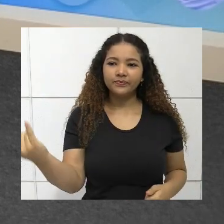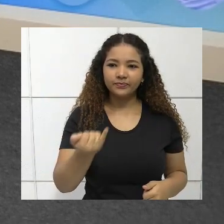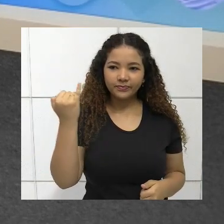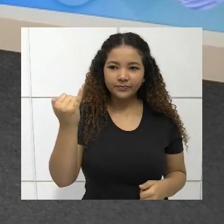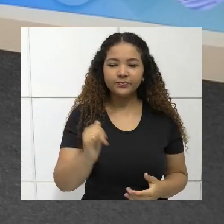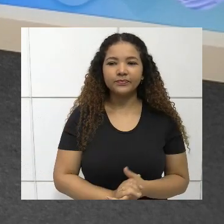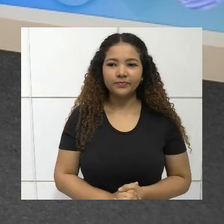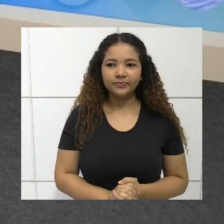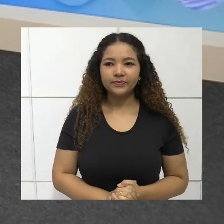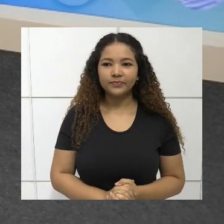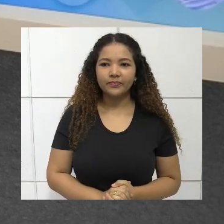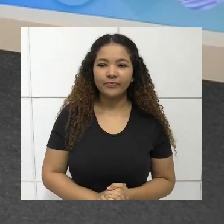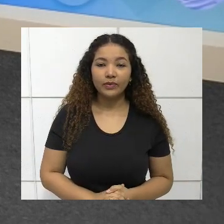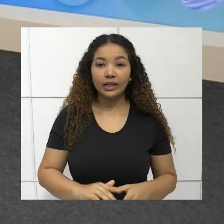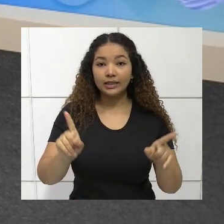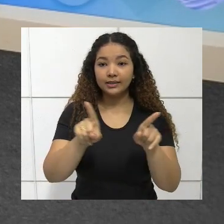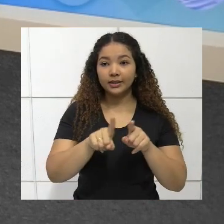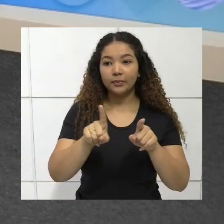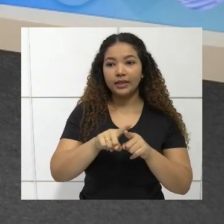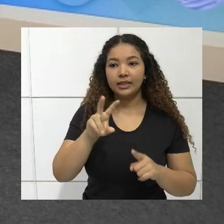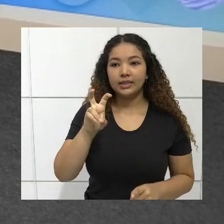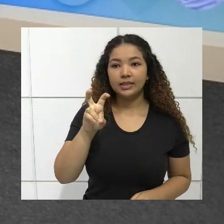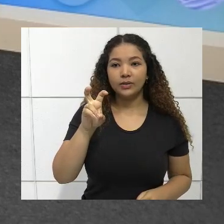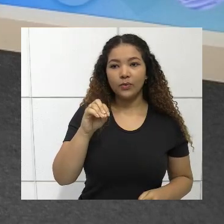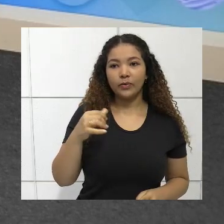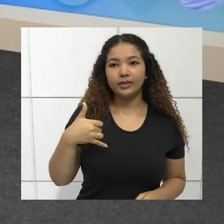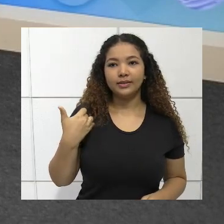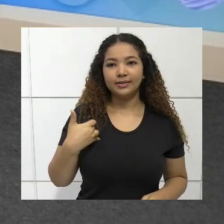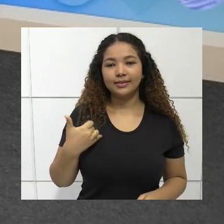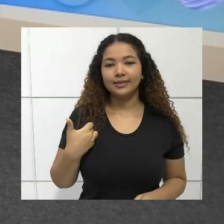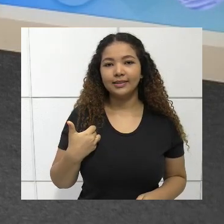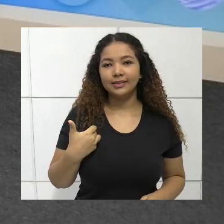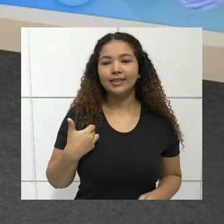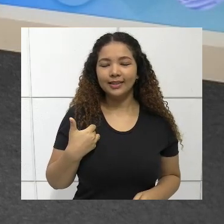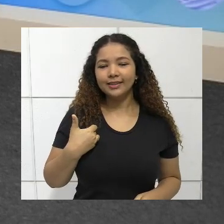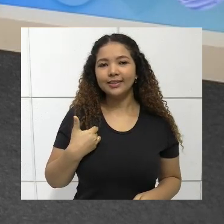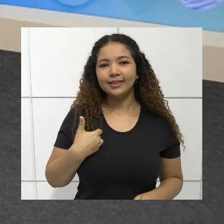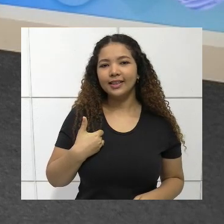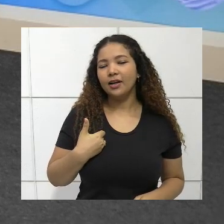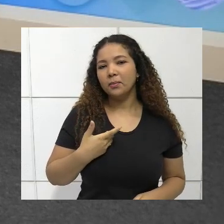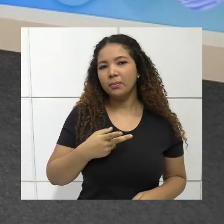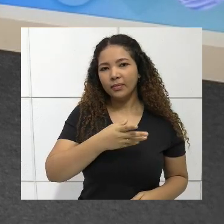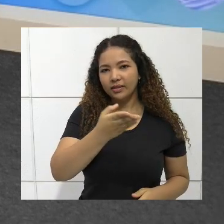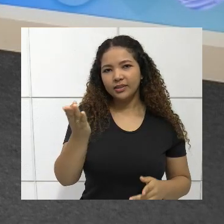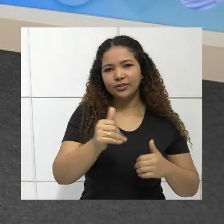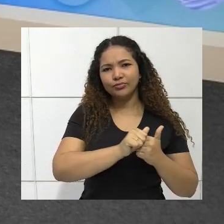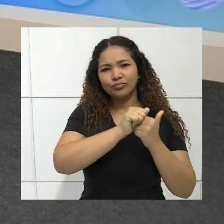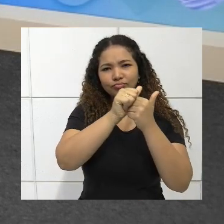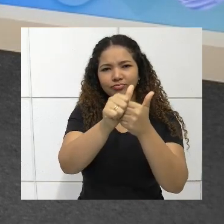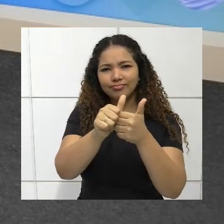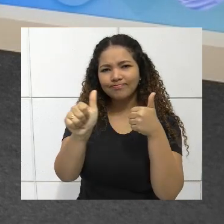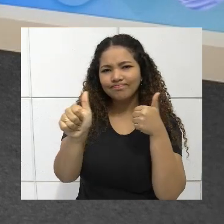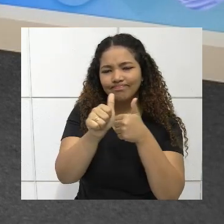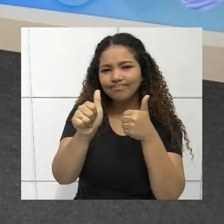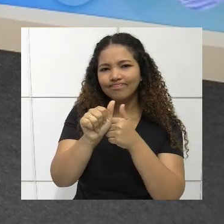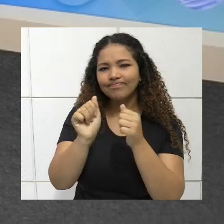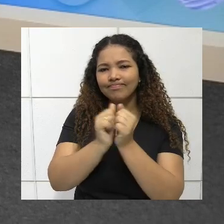Aliás, Márcio, o Cinquentão Dente de Leite, o Anselmo, que acompanha todo esse campeonato lá de forma muito próxima,